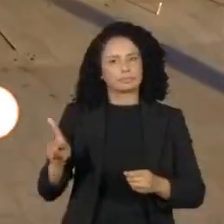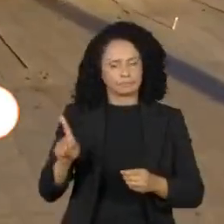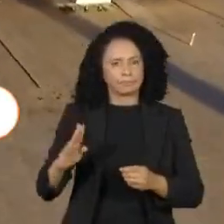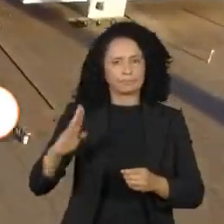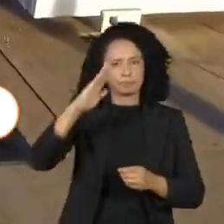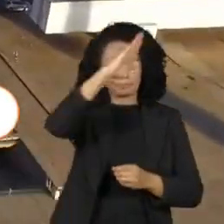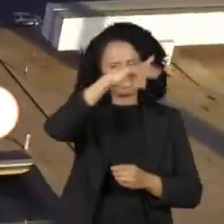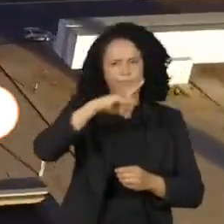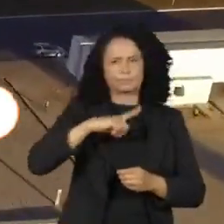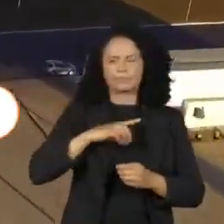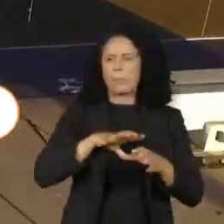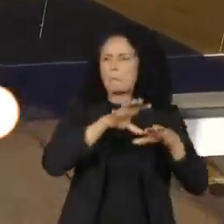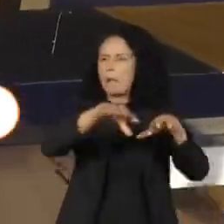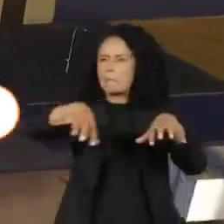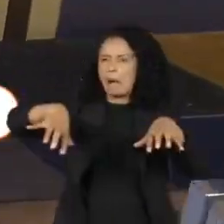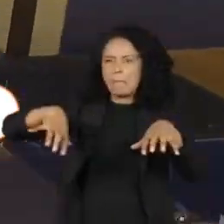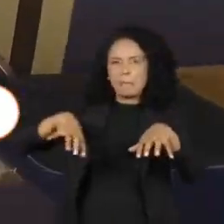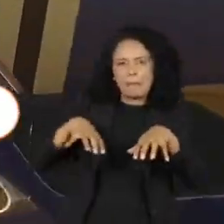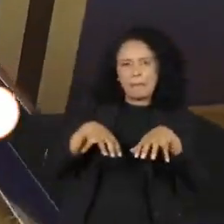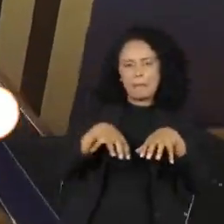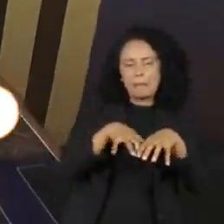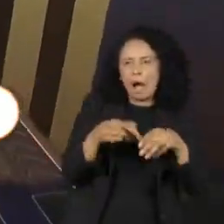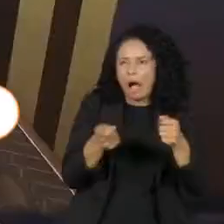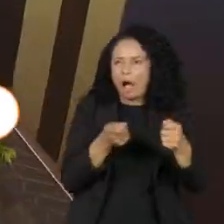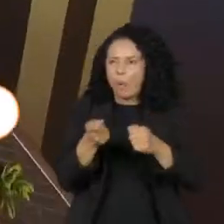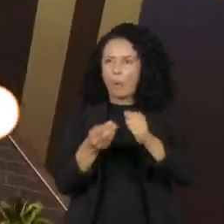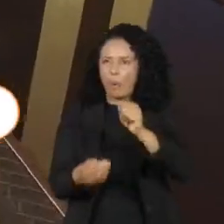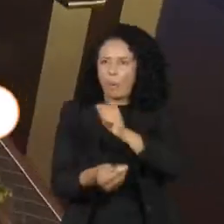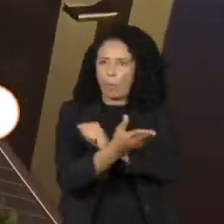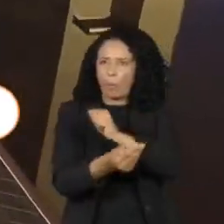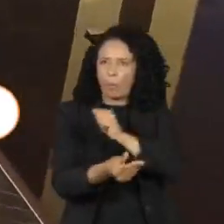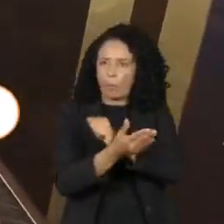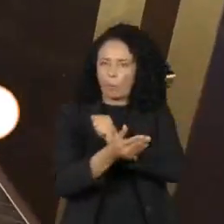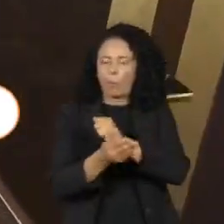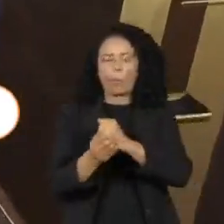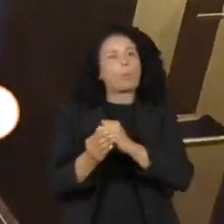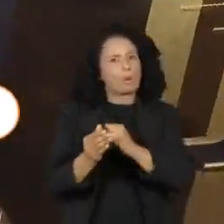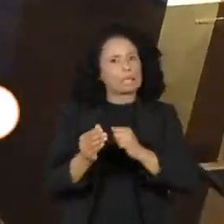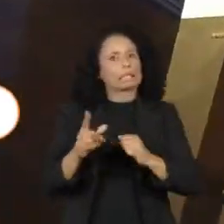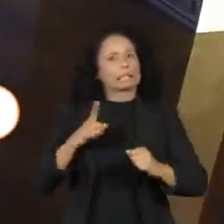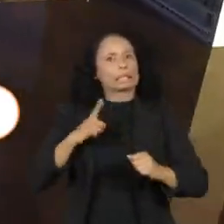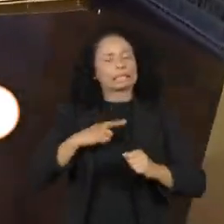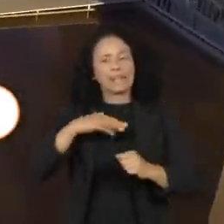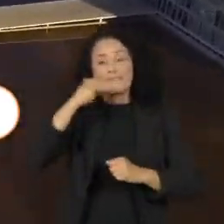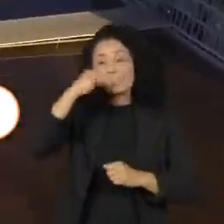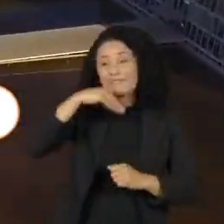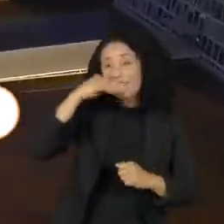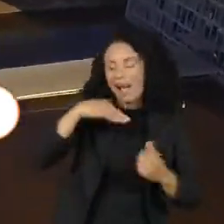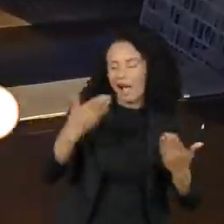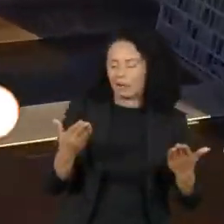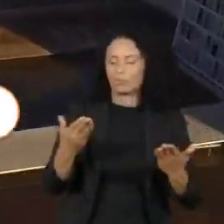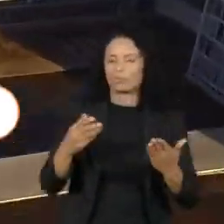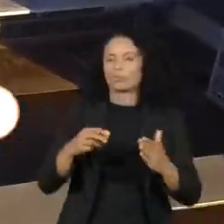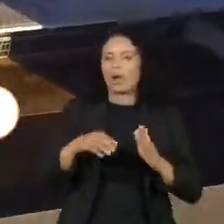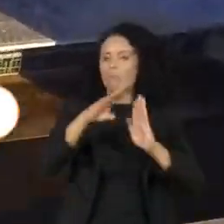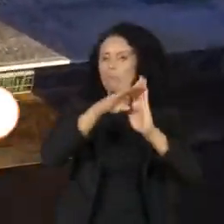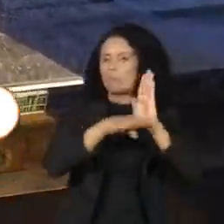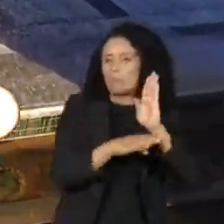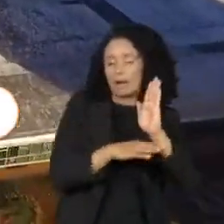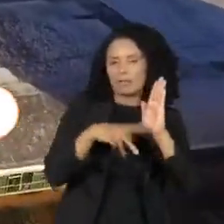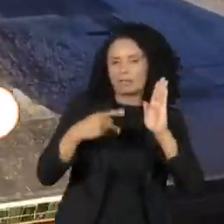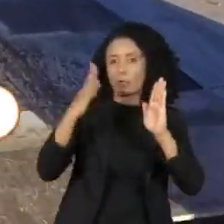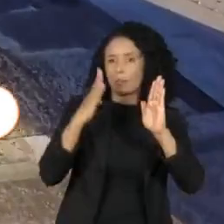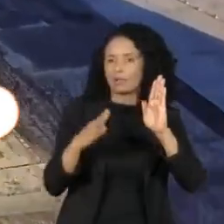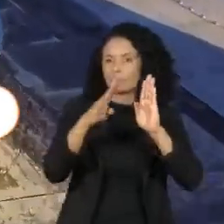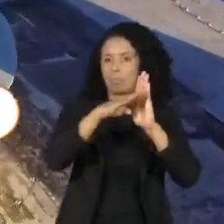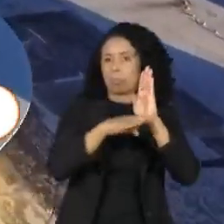enfraquecimento das instituições de controle, o que acabou, então, ajudando nessa queda no ranking. Além disso, o